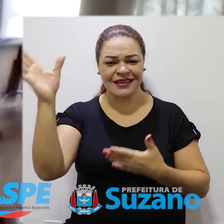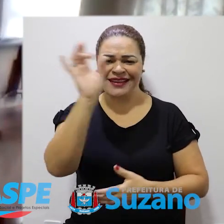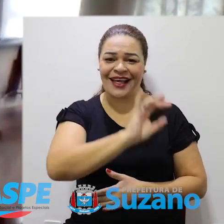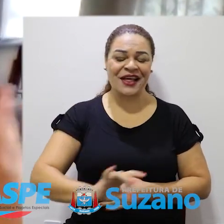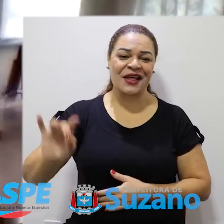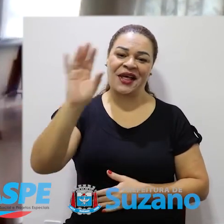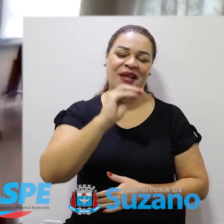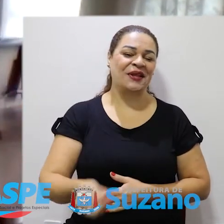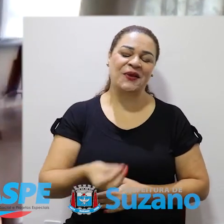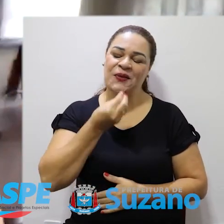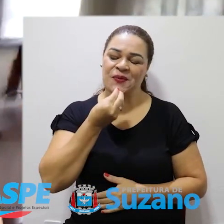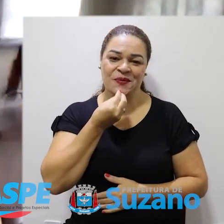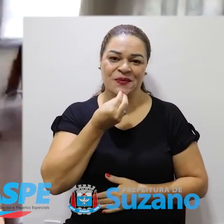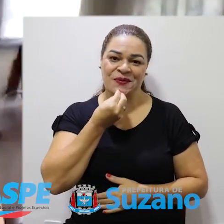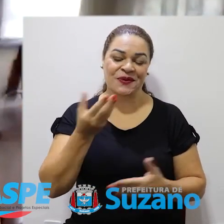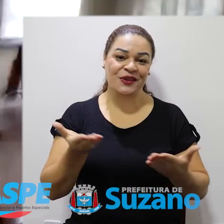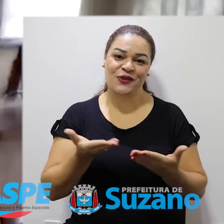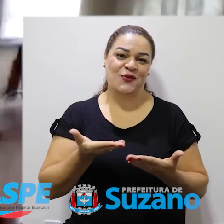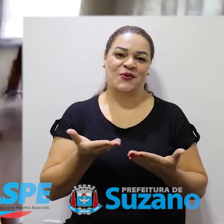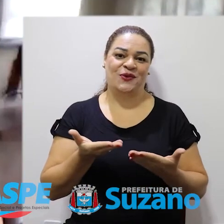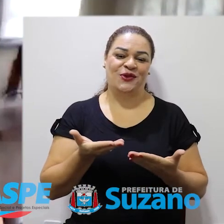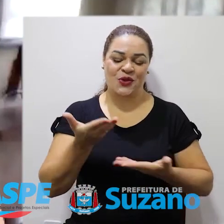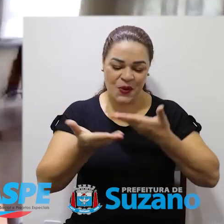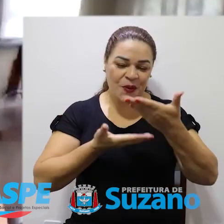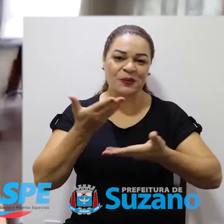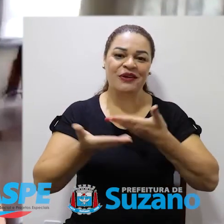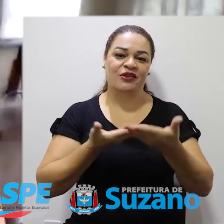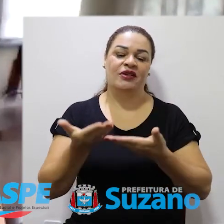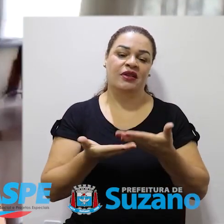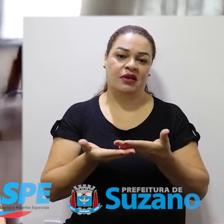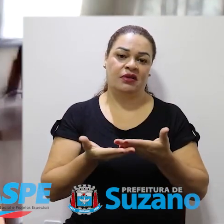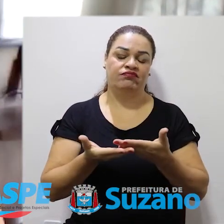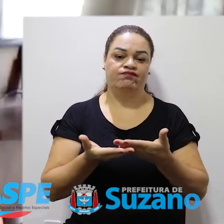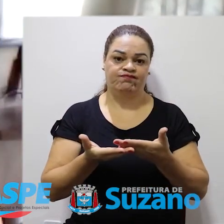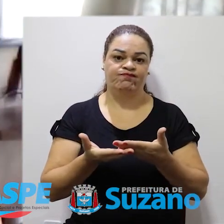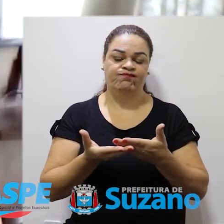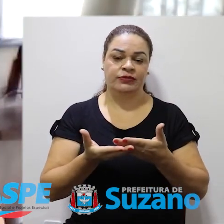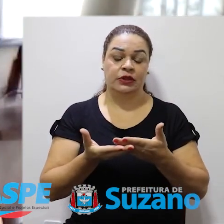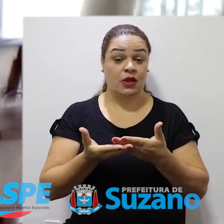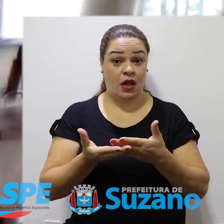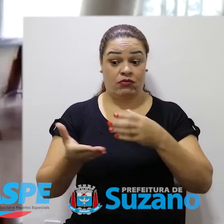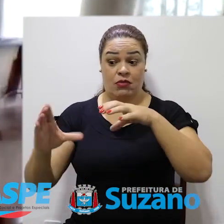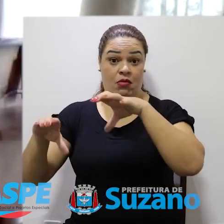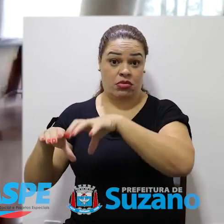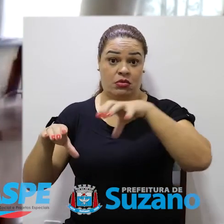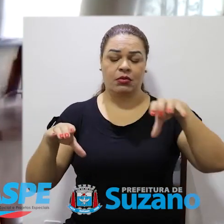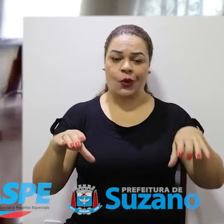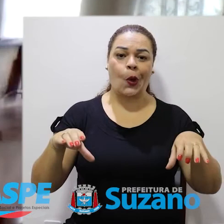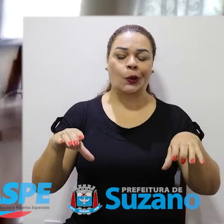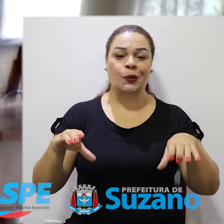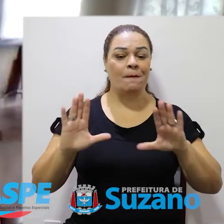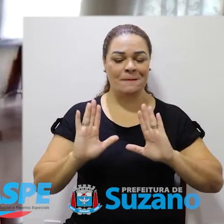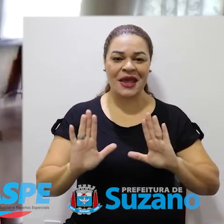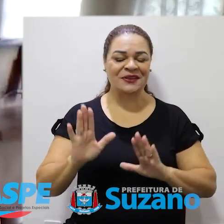essa oportunidade de estar aqui, né? Ainda que virtualmente, fazendo essa conversa com vocês.